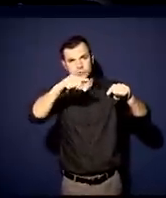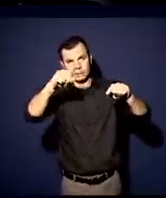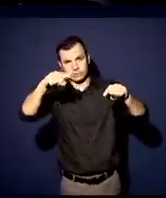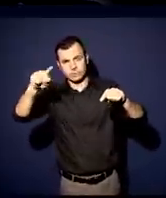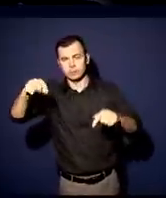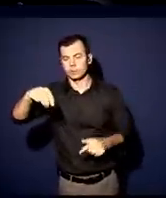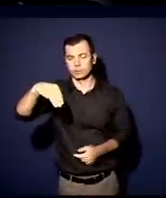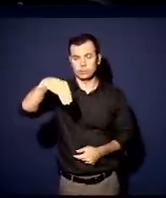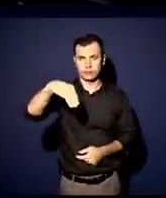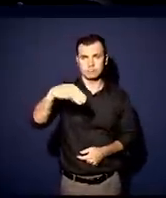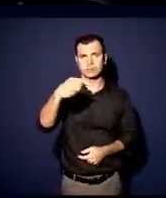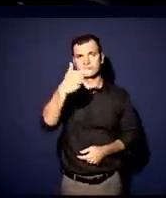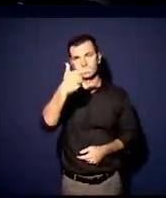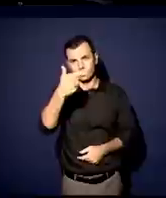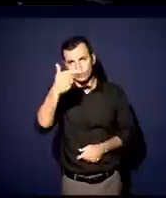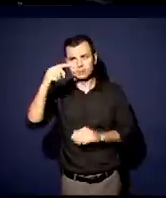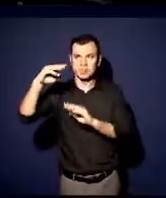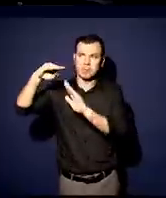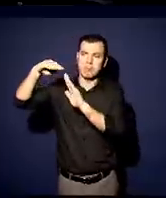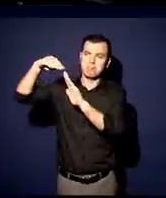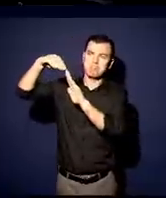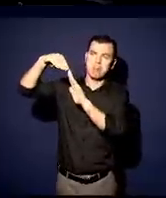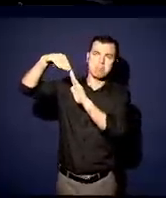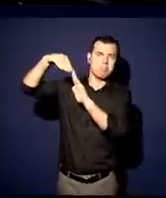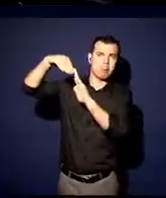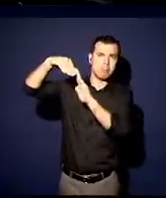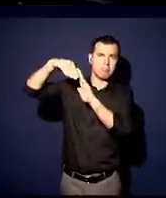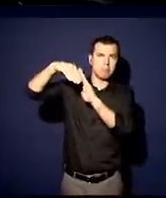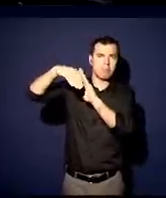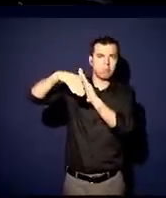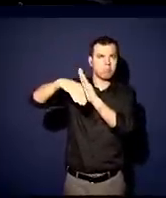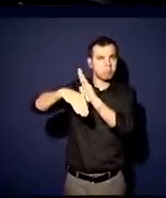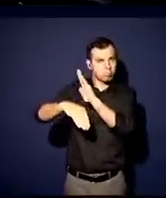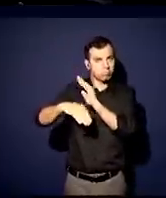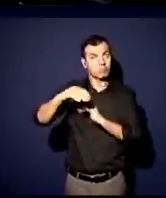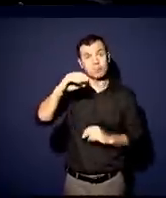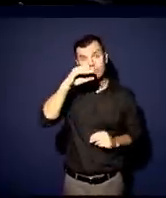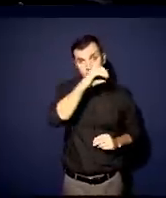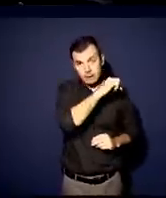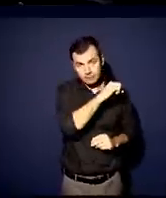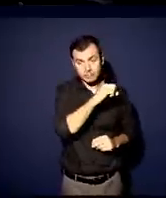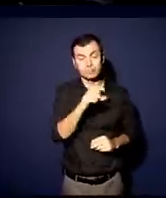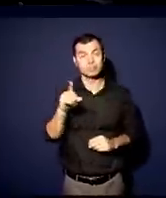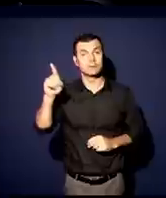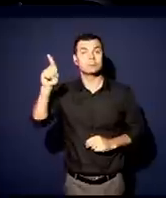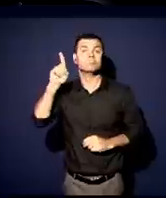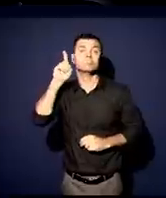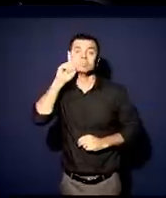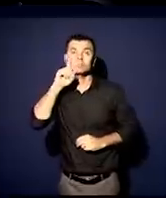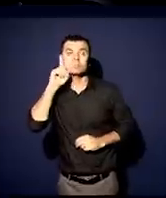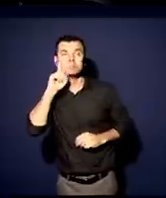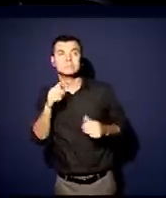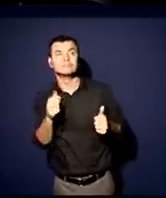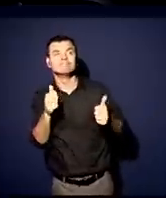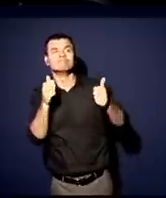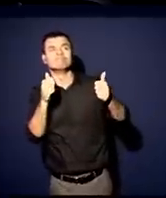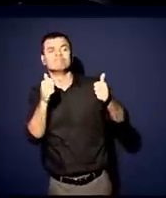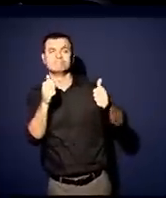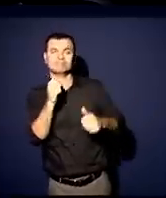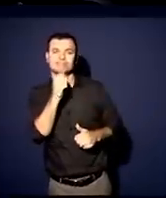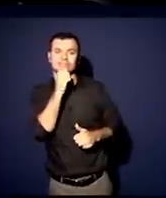caindo rapidamente. Você tem o QT nos Estados Unidos, que não está funcionando ainda. Eu